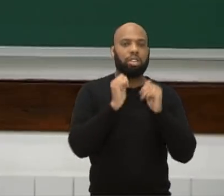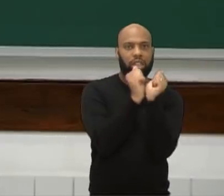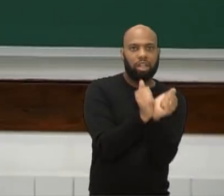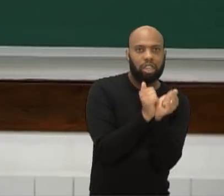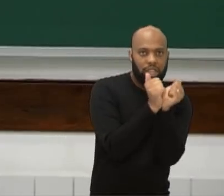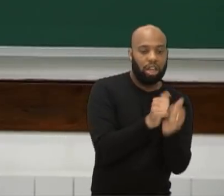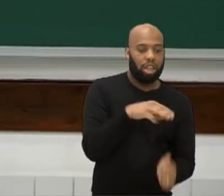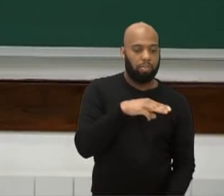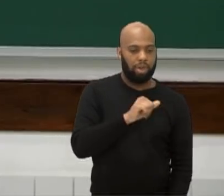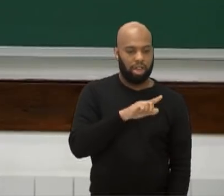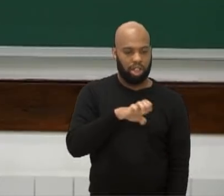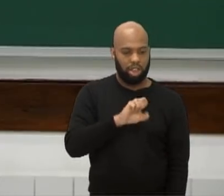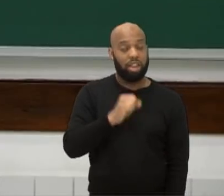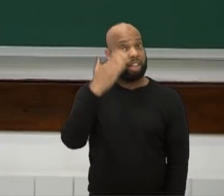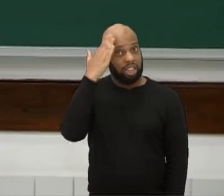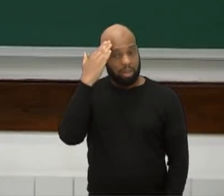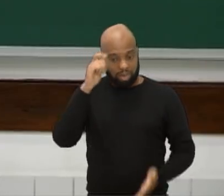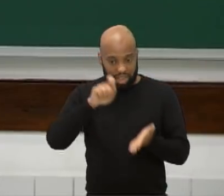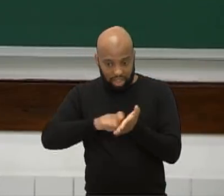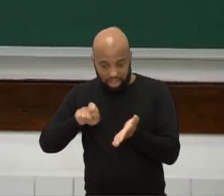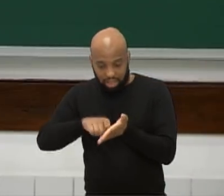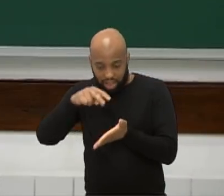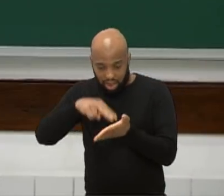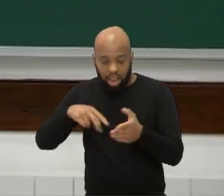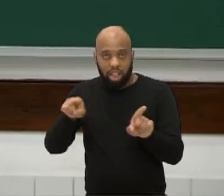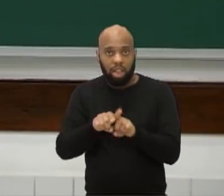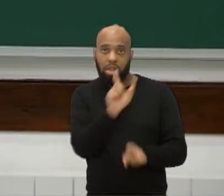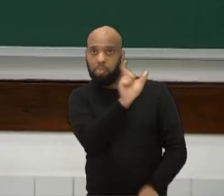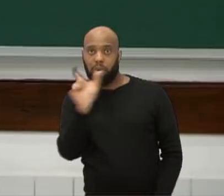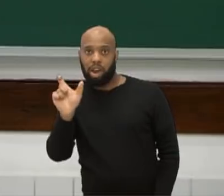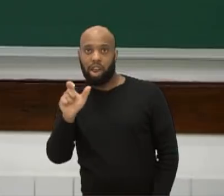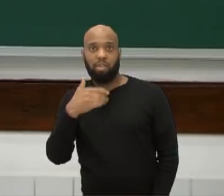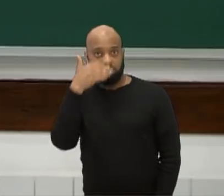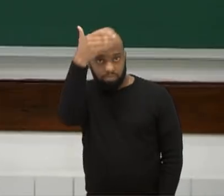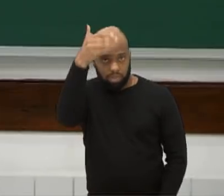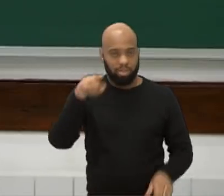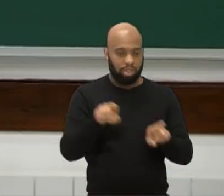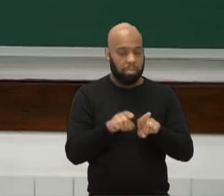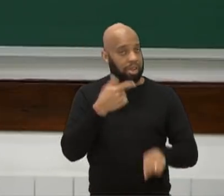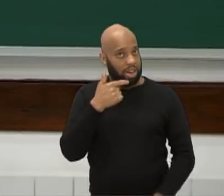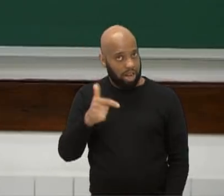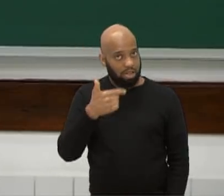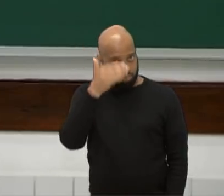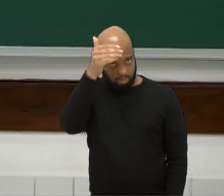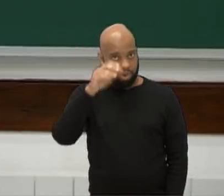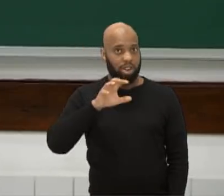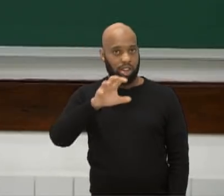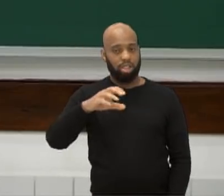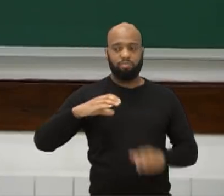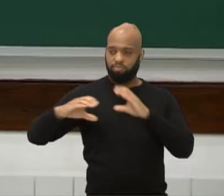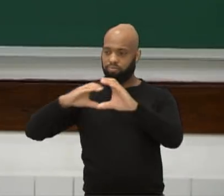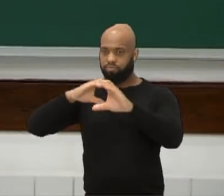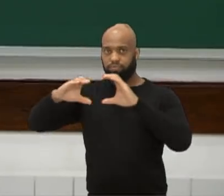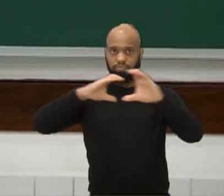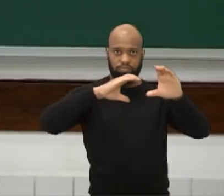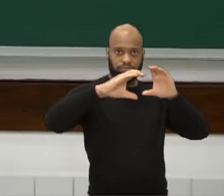escravizados malês sabiam ler e escrever palavras em árabes. E assim eles se